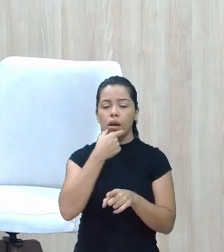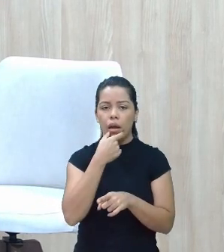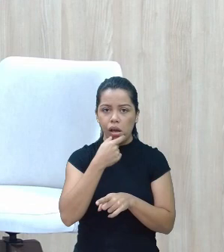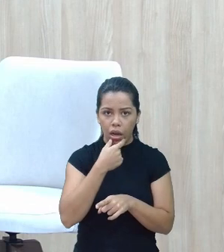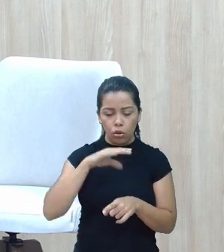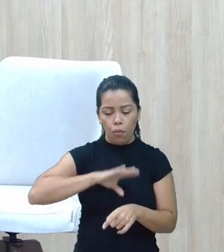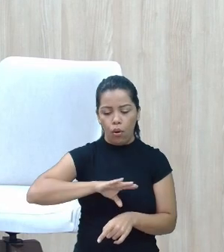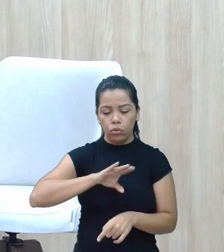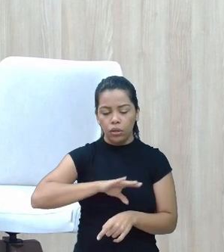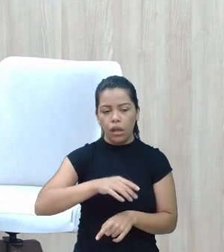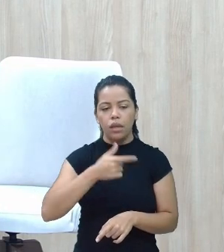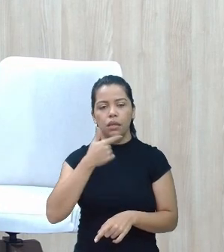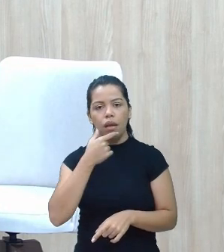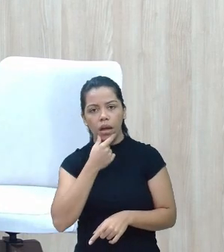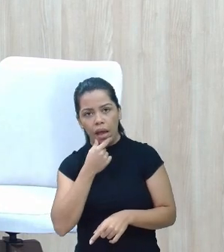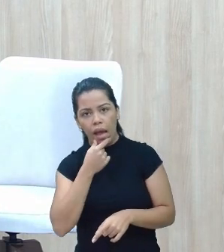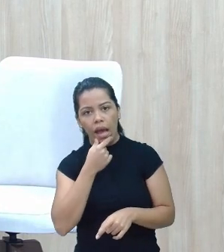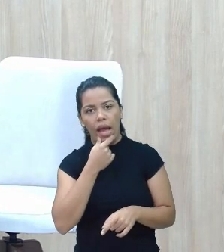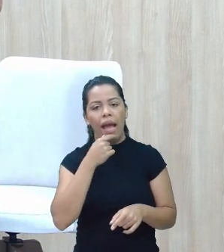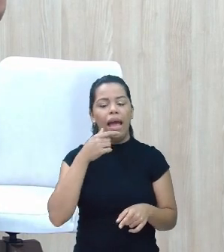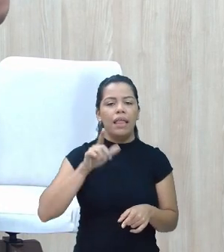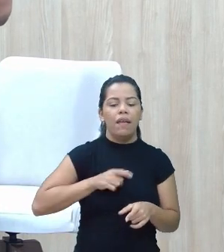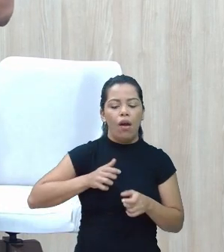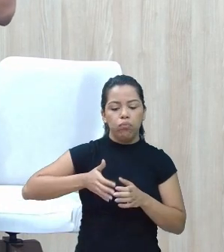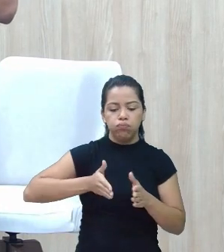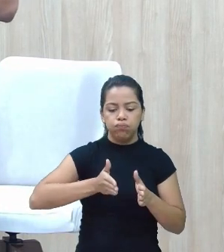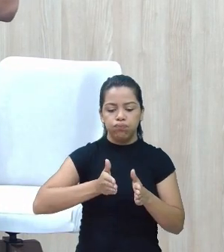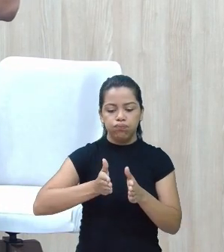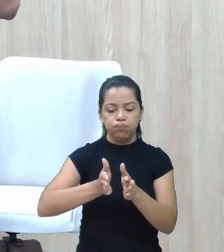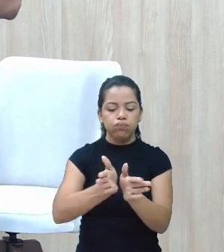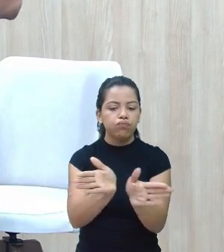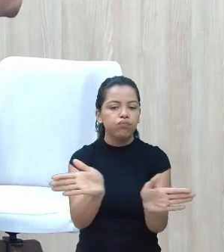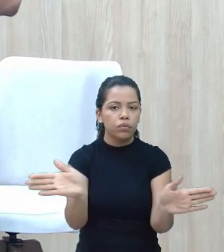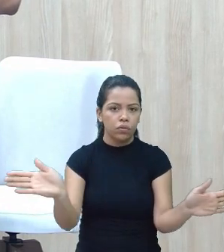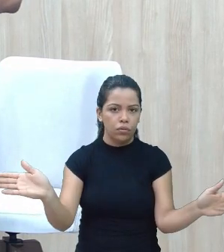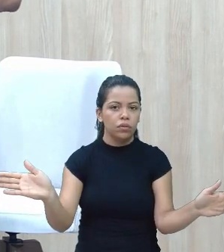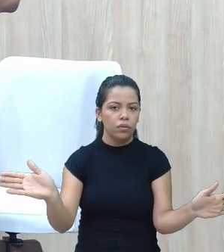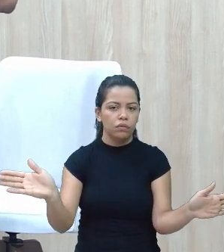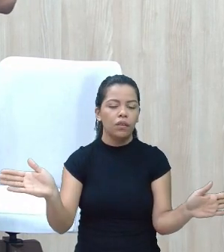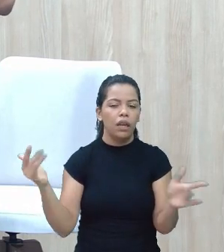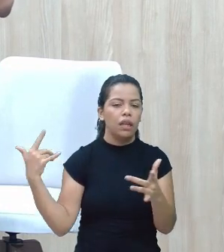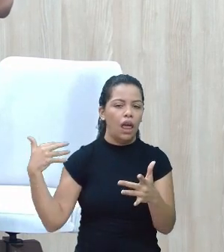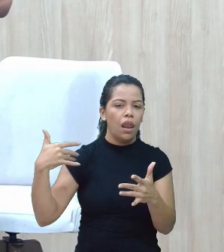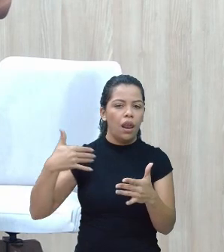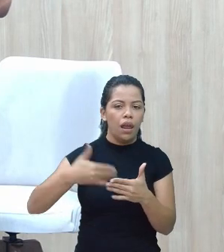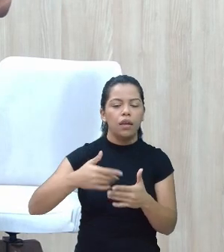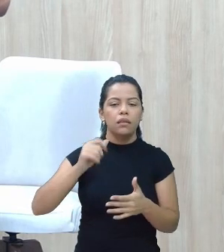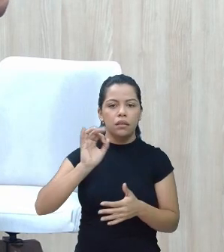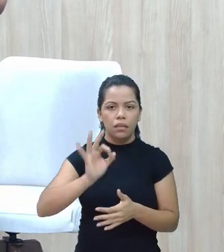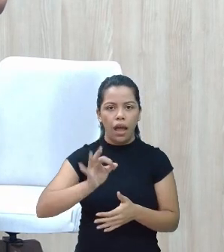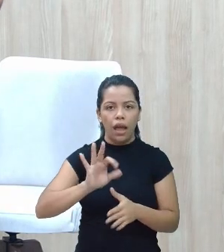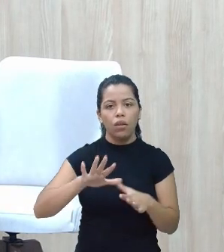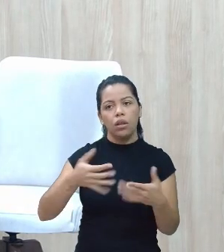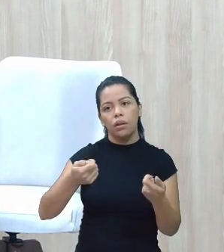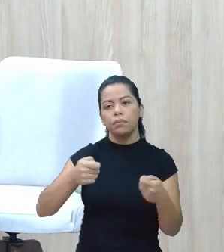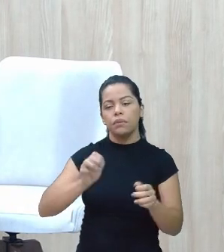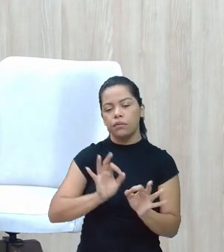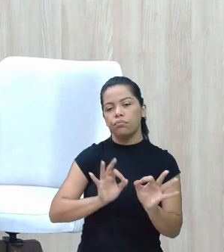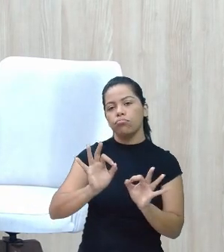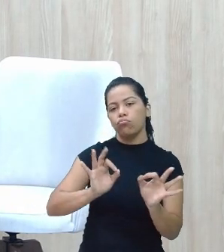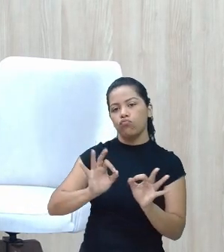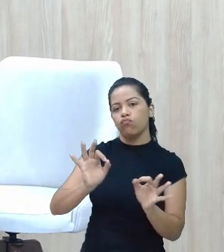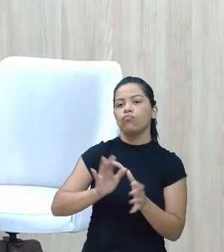que chegou a ser em língua inglesa, o lanche é lunch, que é almoço. Então, falso cognato, que você pode